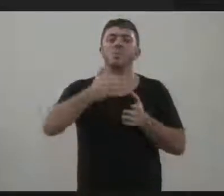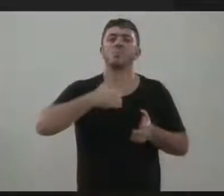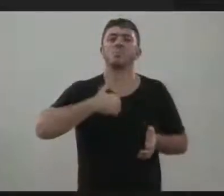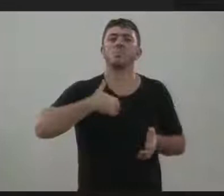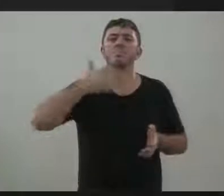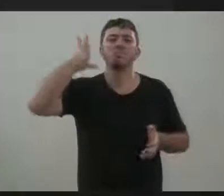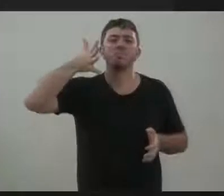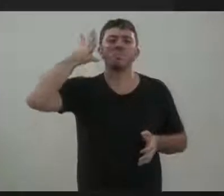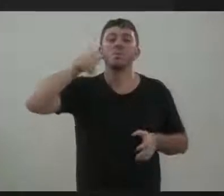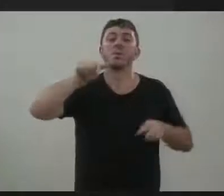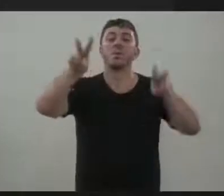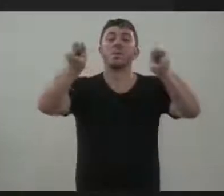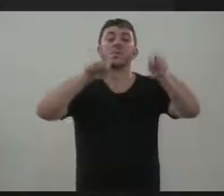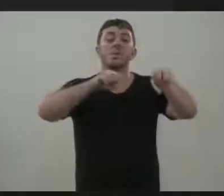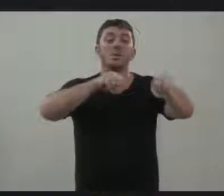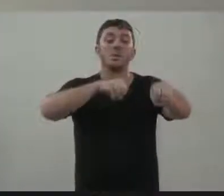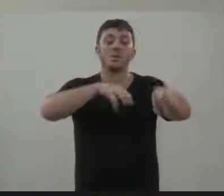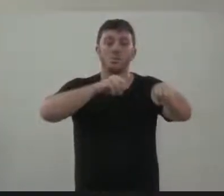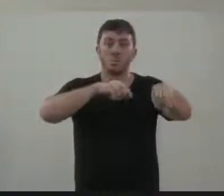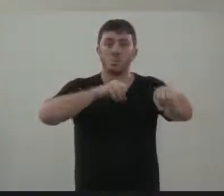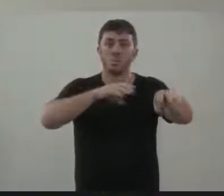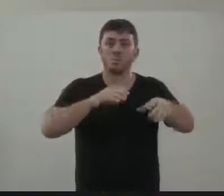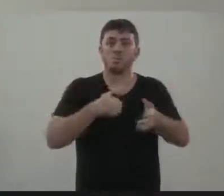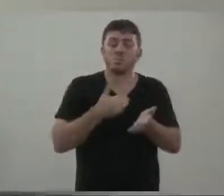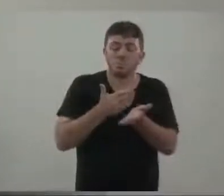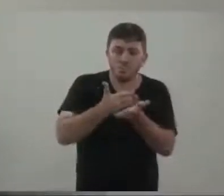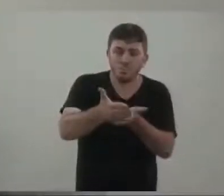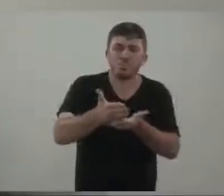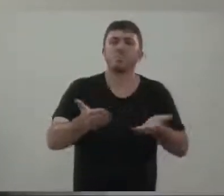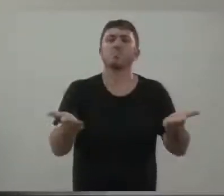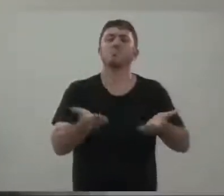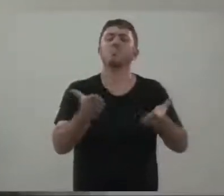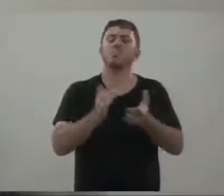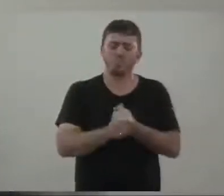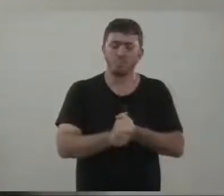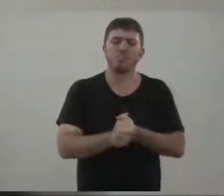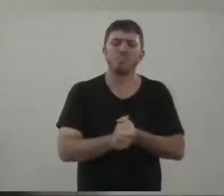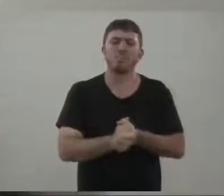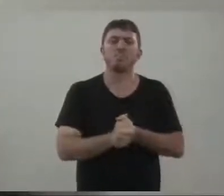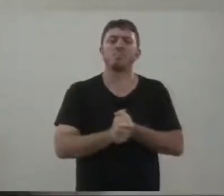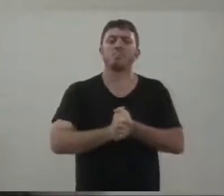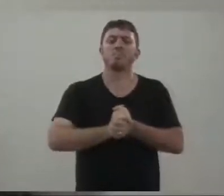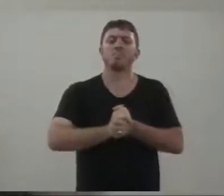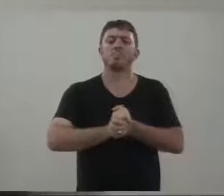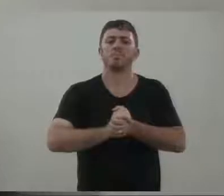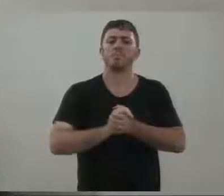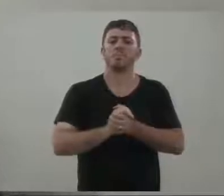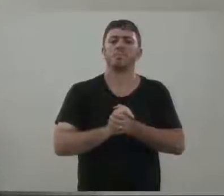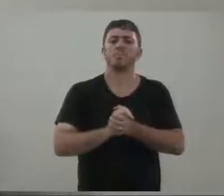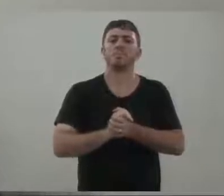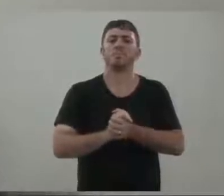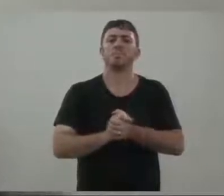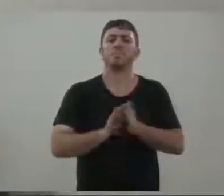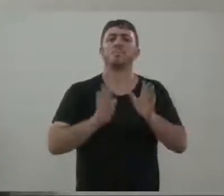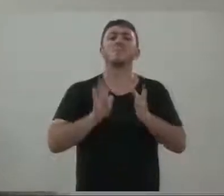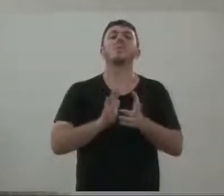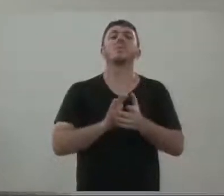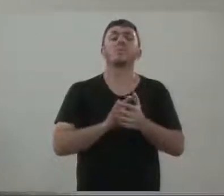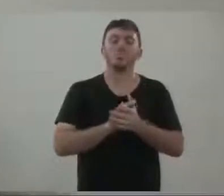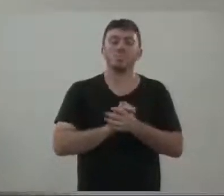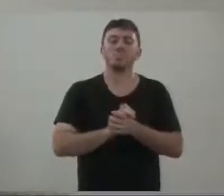sobre a educação, para iniciar minha fala de hoje. Primeiro, sobre essa